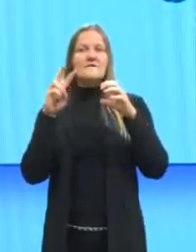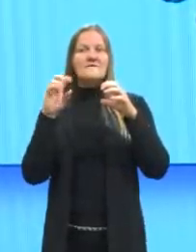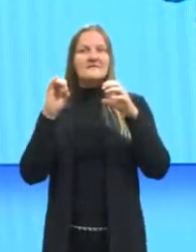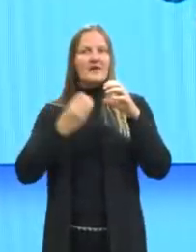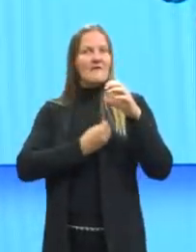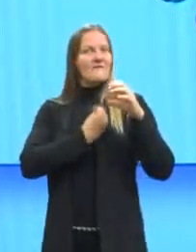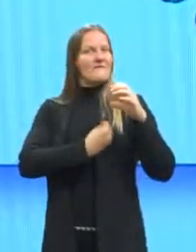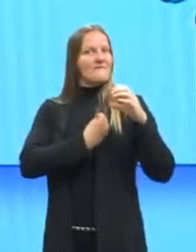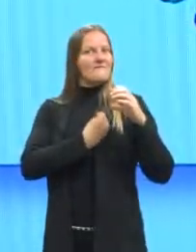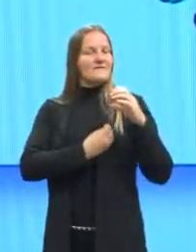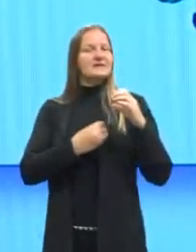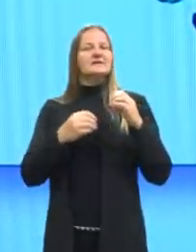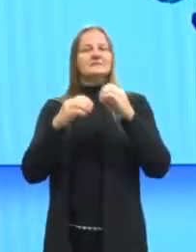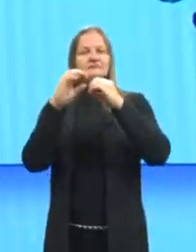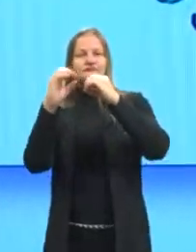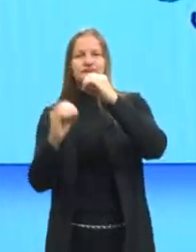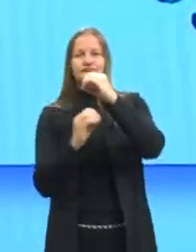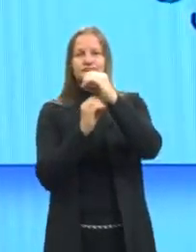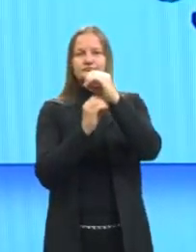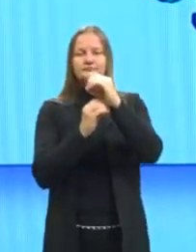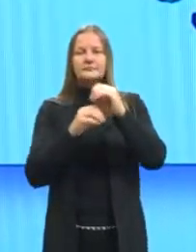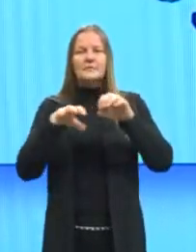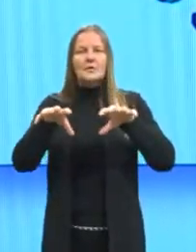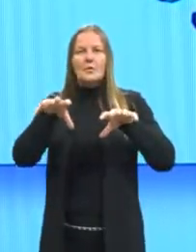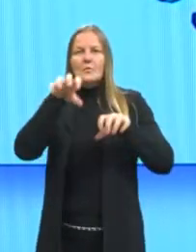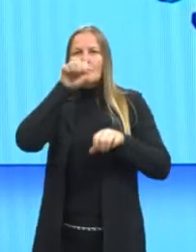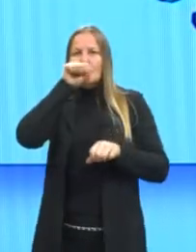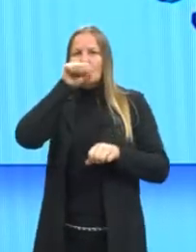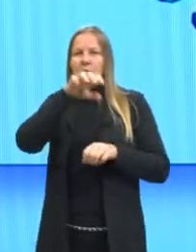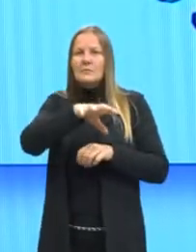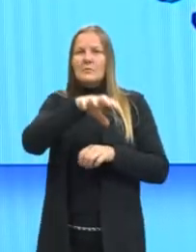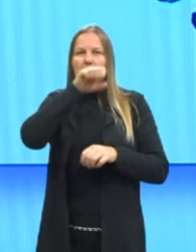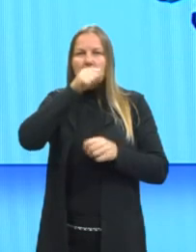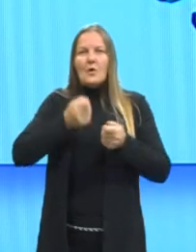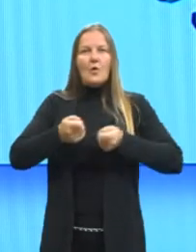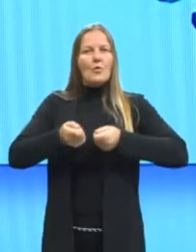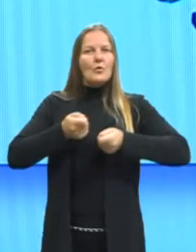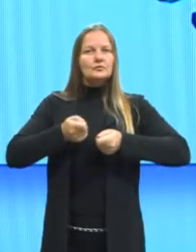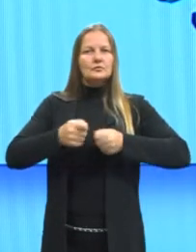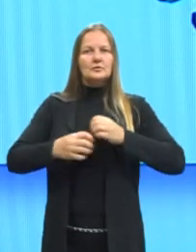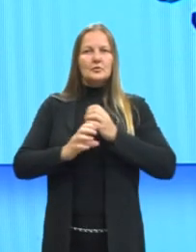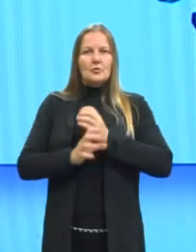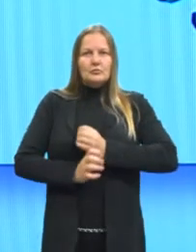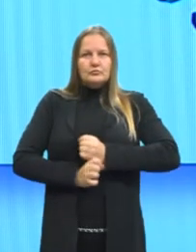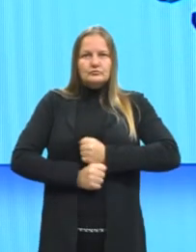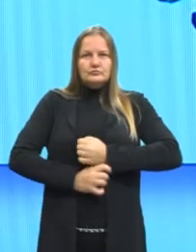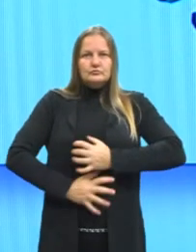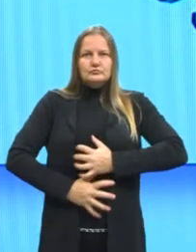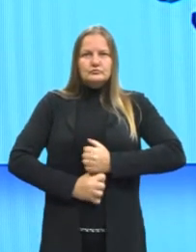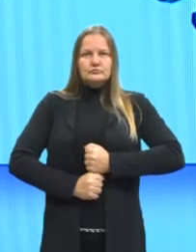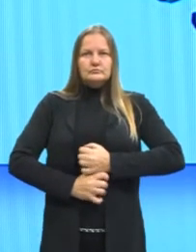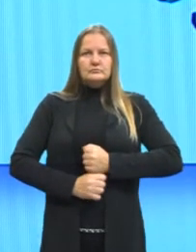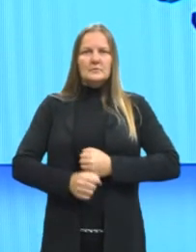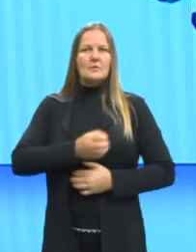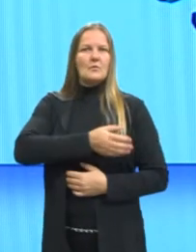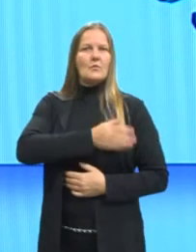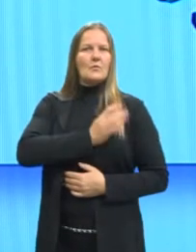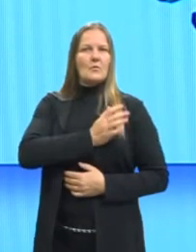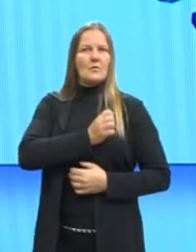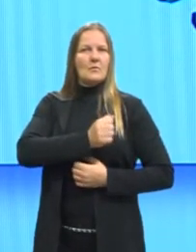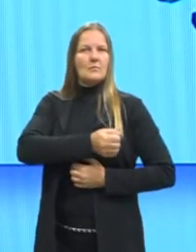o buquê está relacionado a respiração controle da respiração da digestão dos batimentos cardíacos